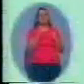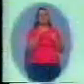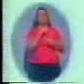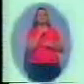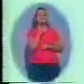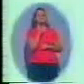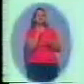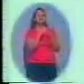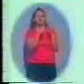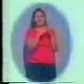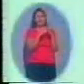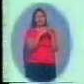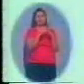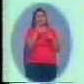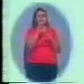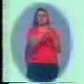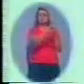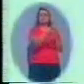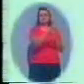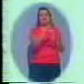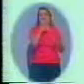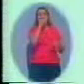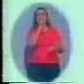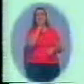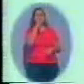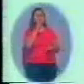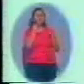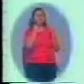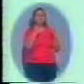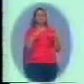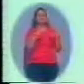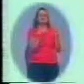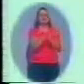ensina o marido e a mulher como trabalhar com o joio.